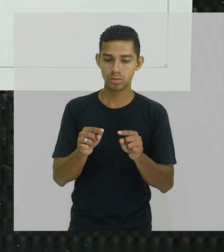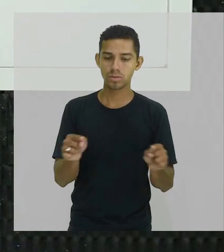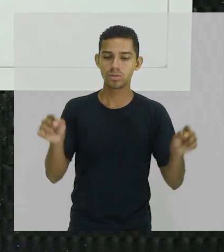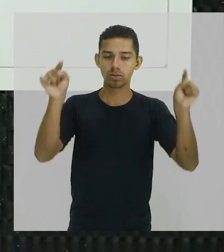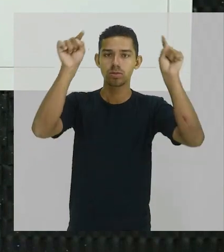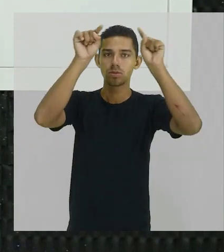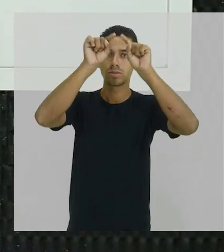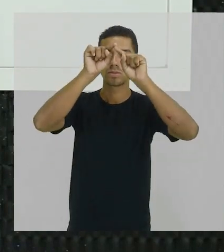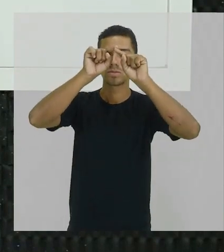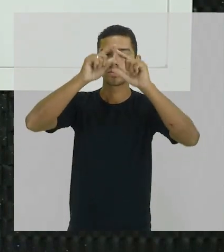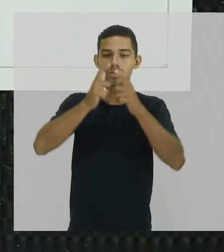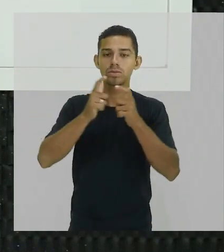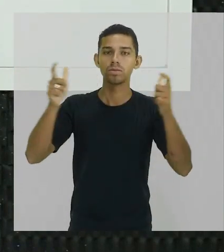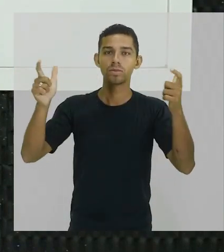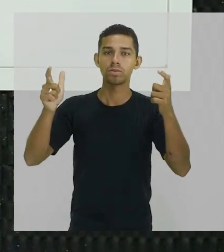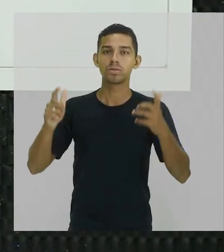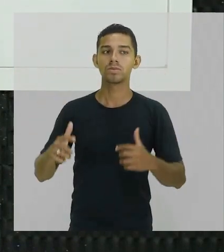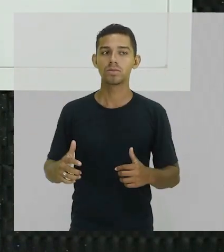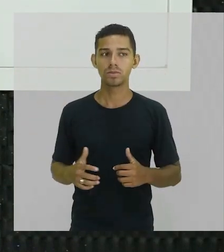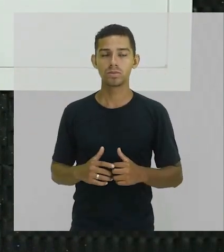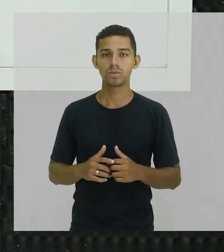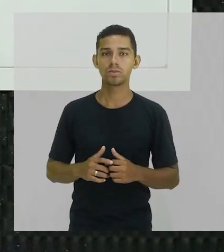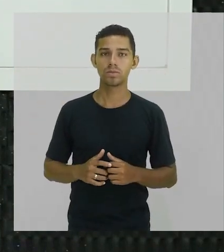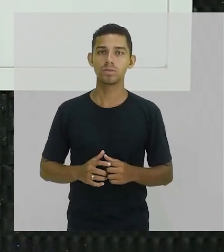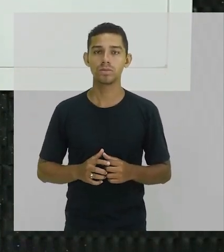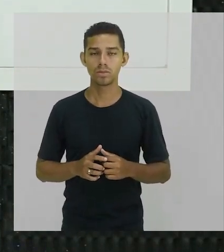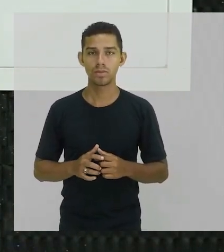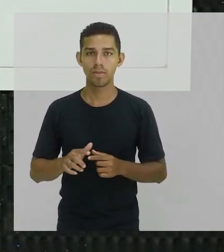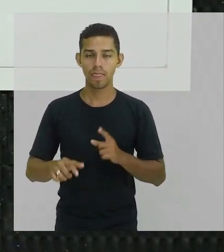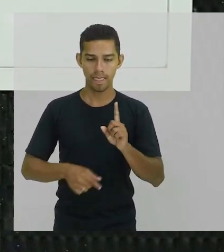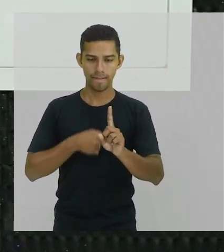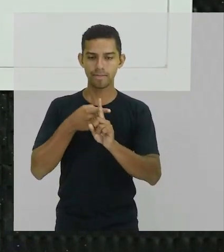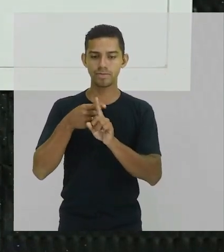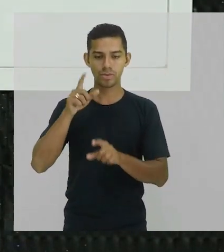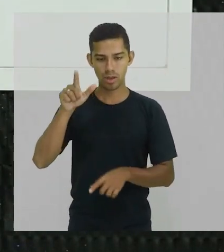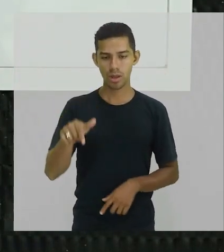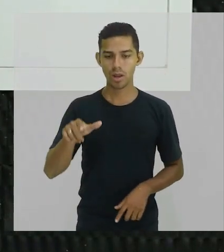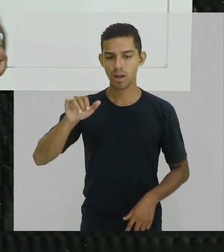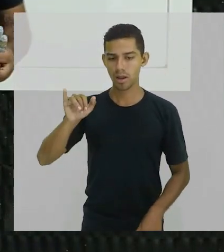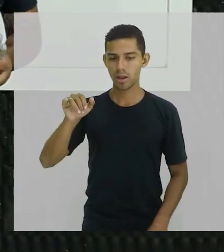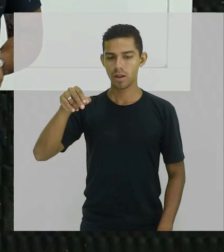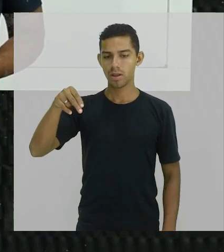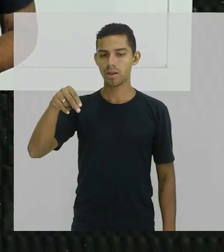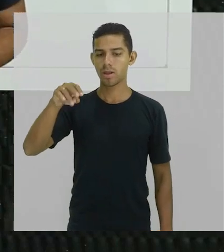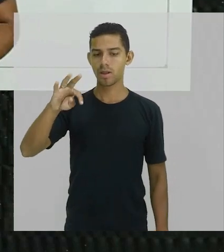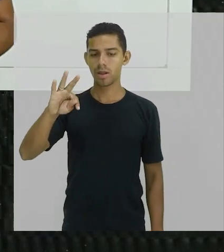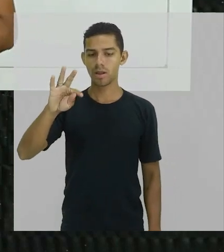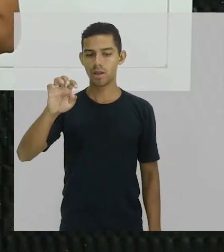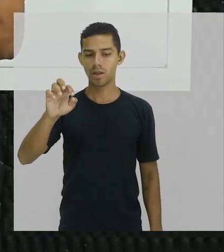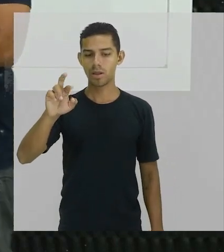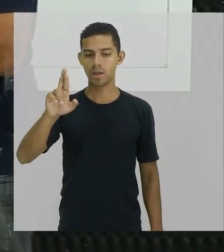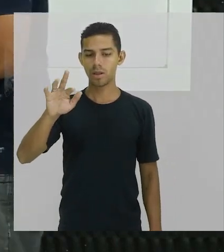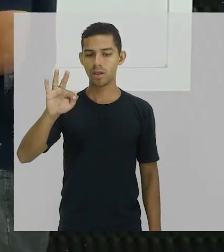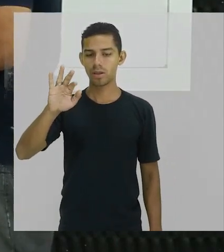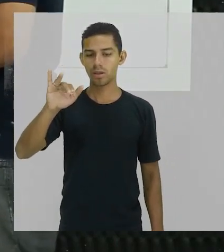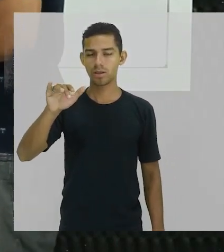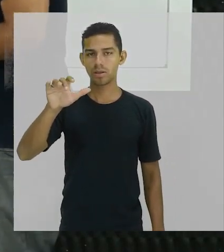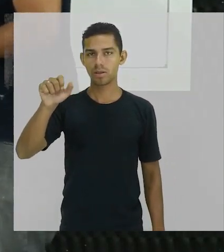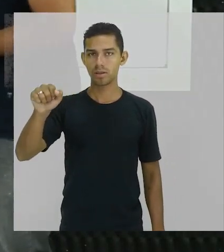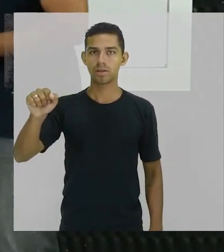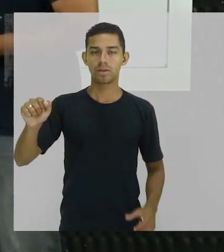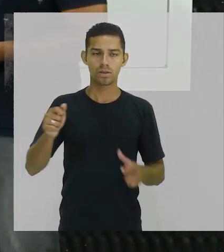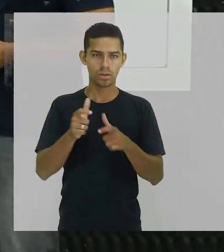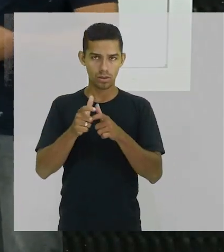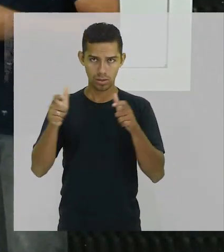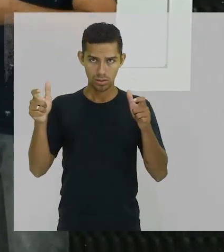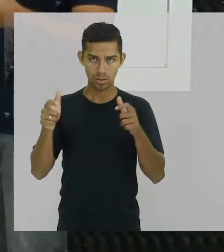eu tenho, não é, a soma dessas amplitudes. Então, isso é uma interferência construtiva, certo?